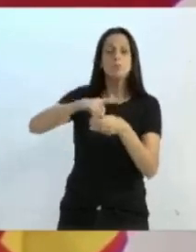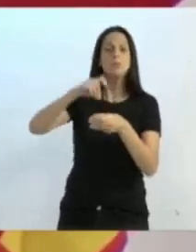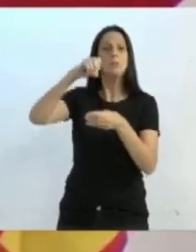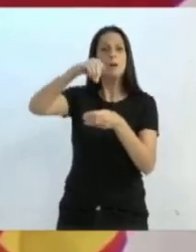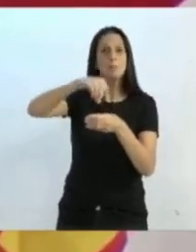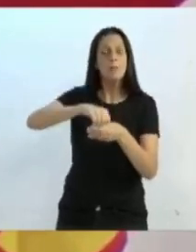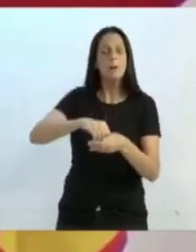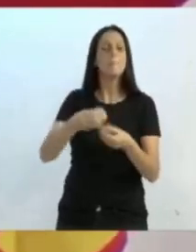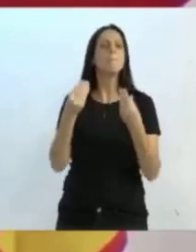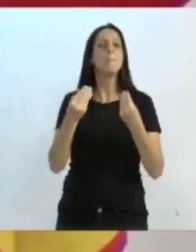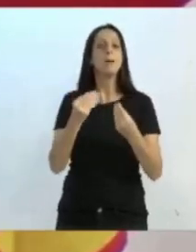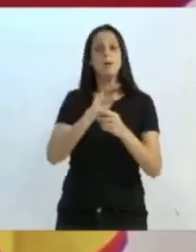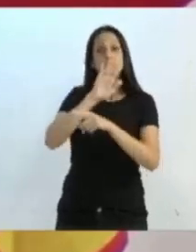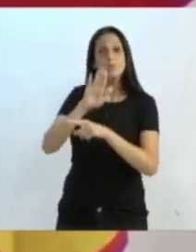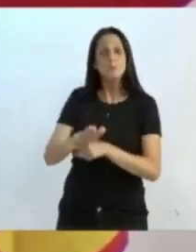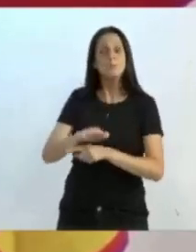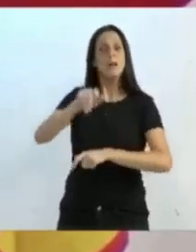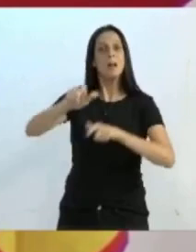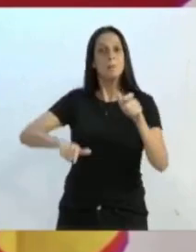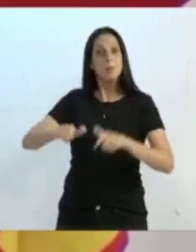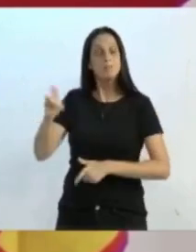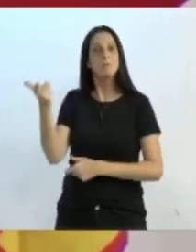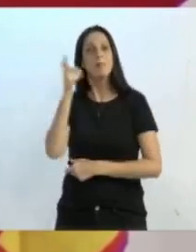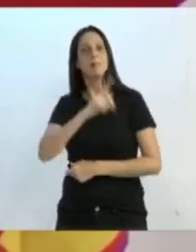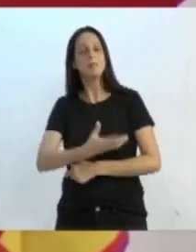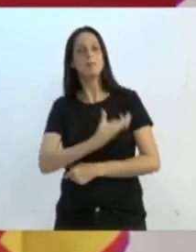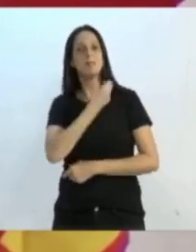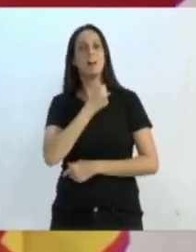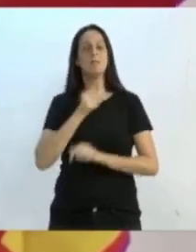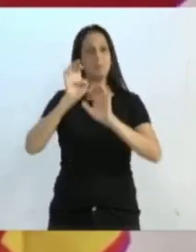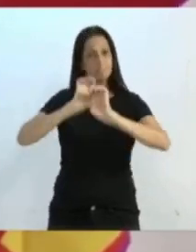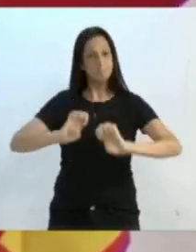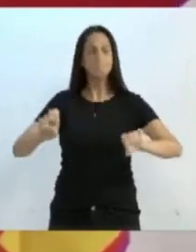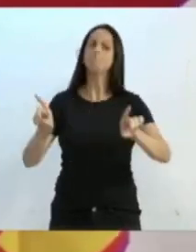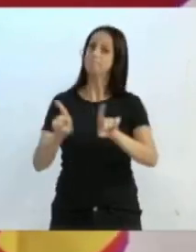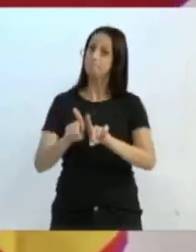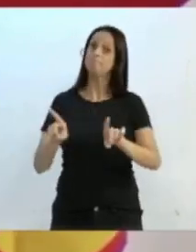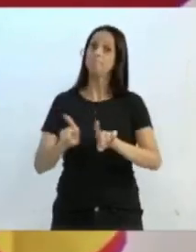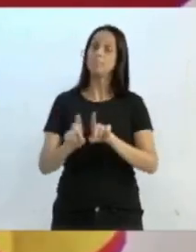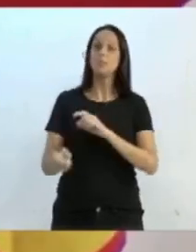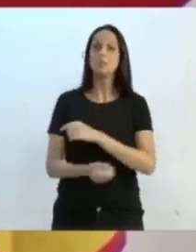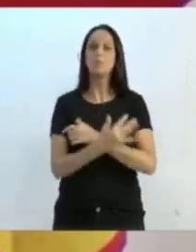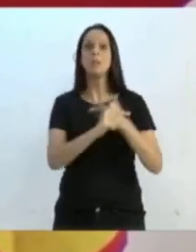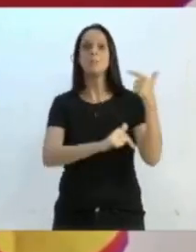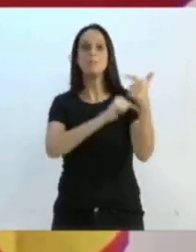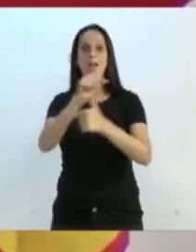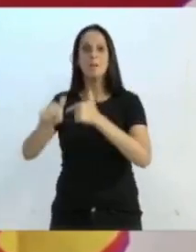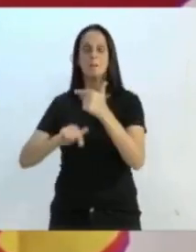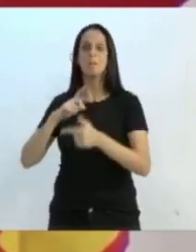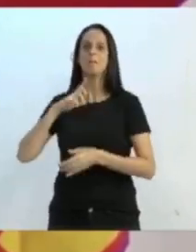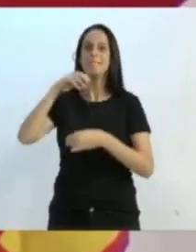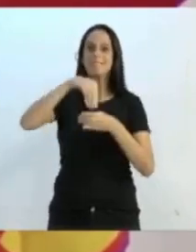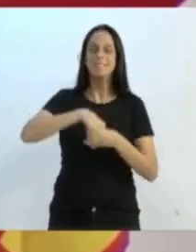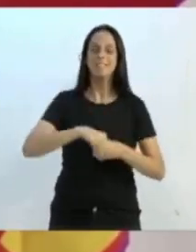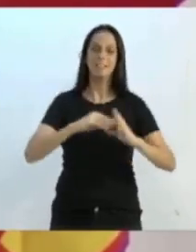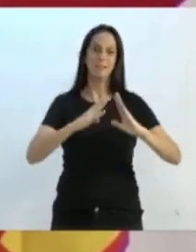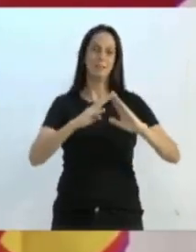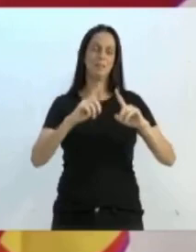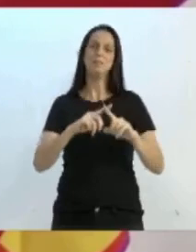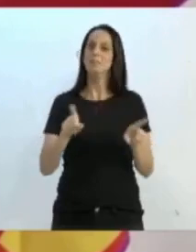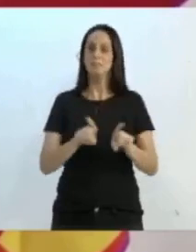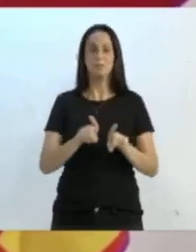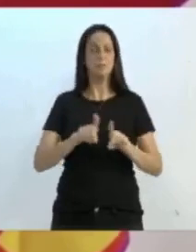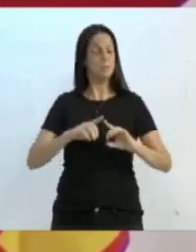pessoas, através do evangelismo e também, como eu citei aqui, através dos vários trabalhos que a igreja faz, todas